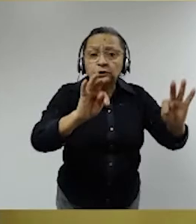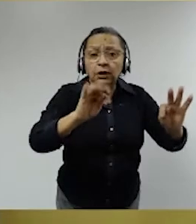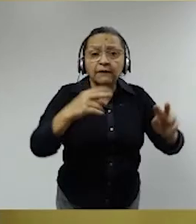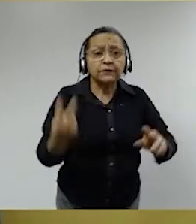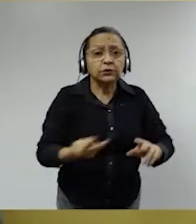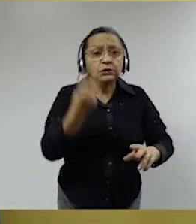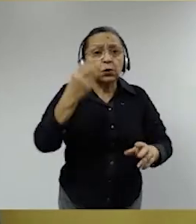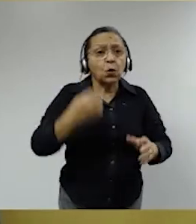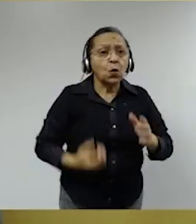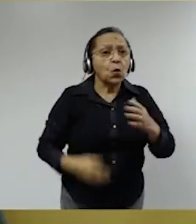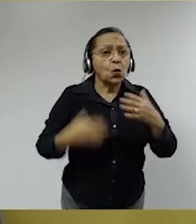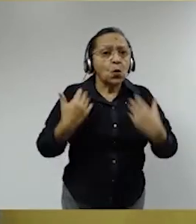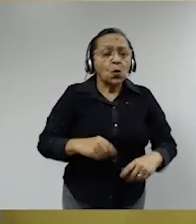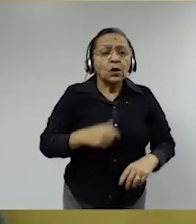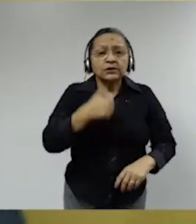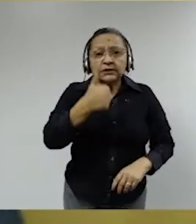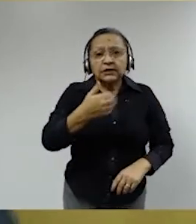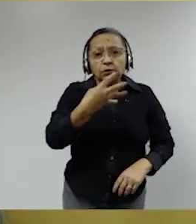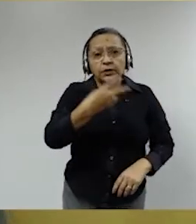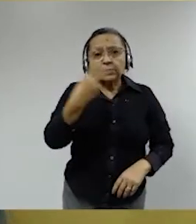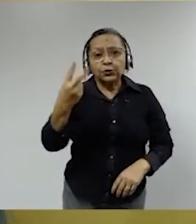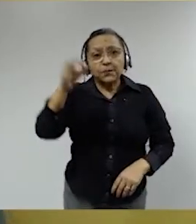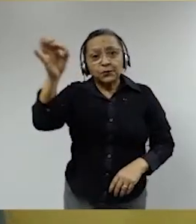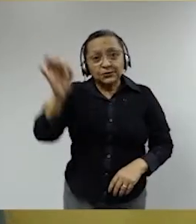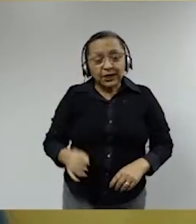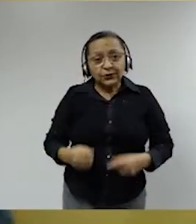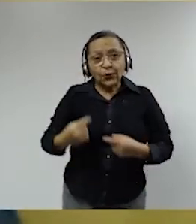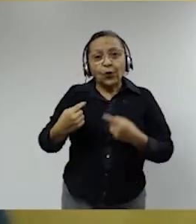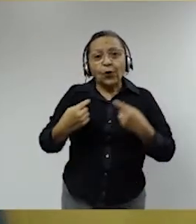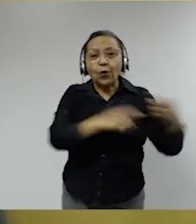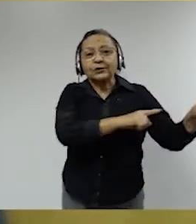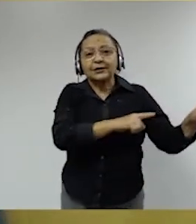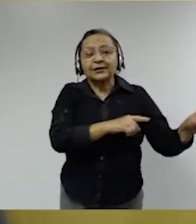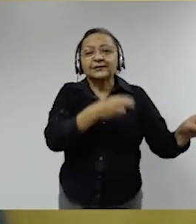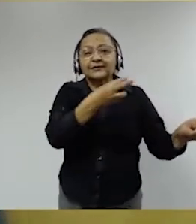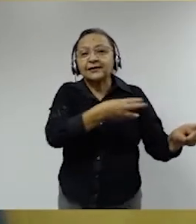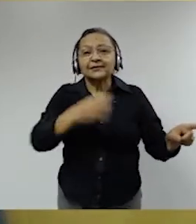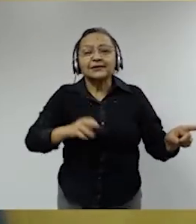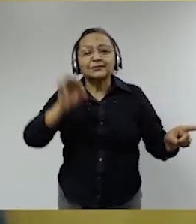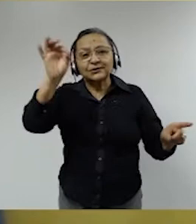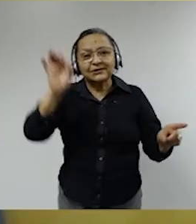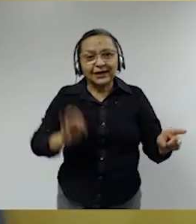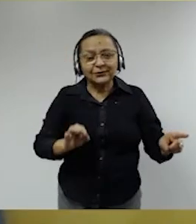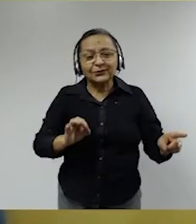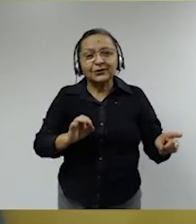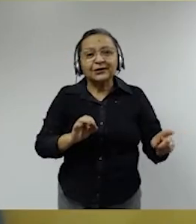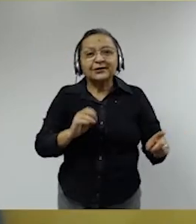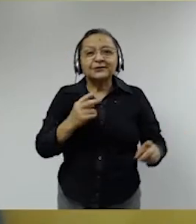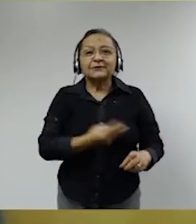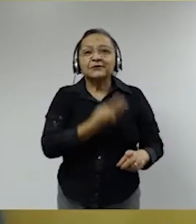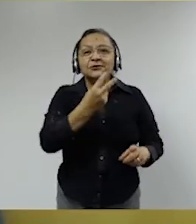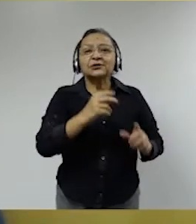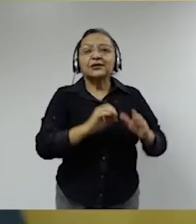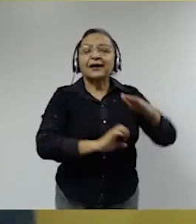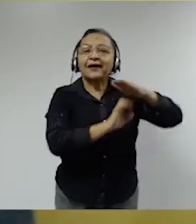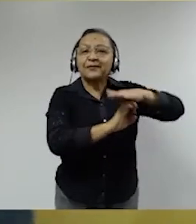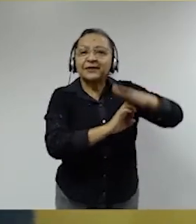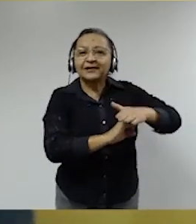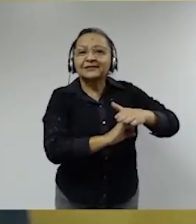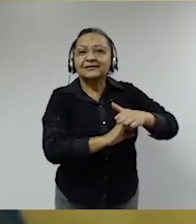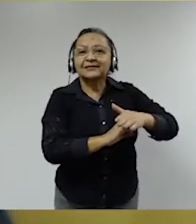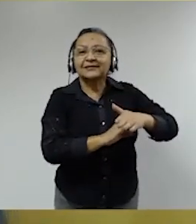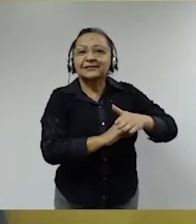142,5%, contra apenas 33% de valorização de empresas que operam